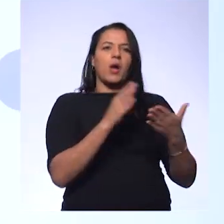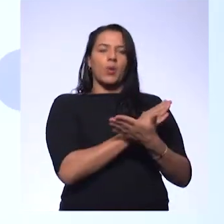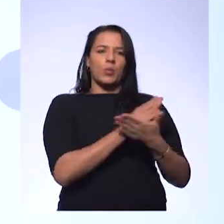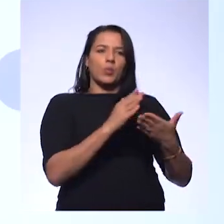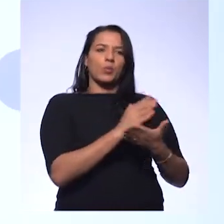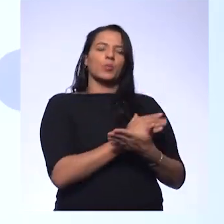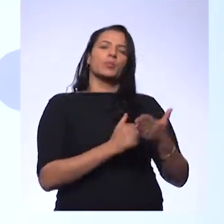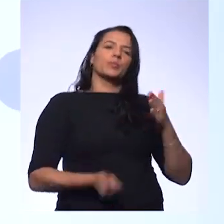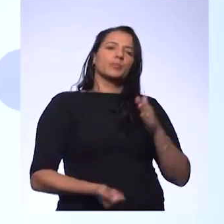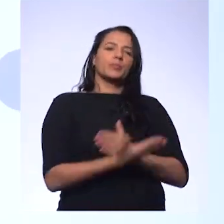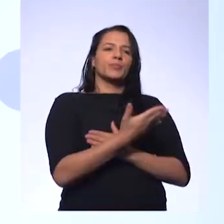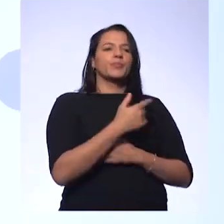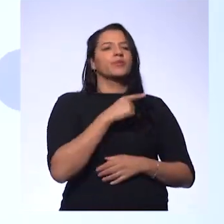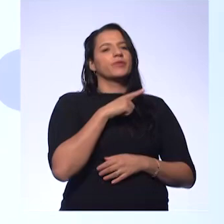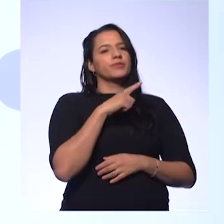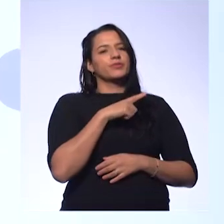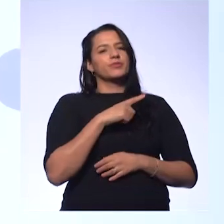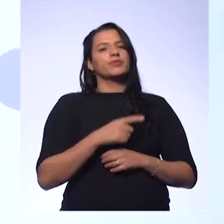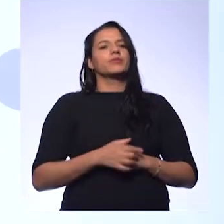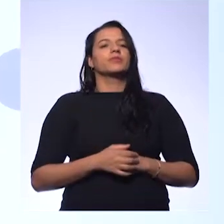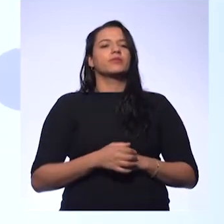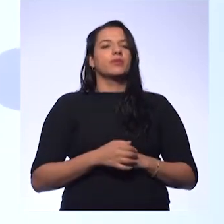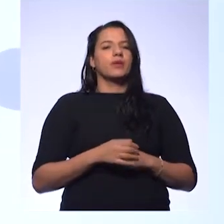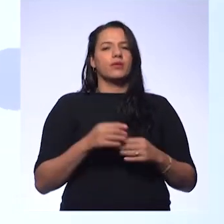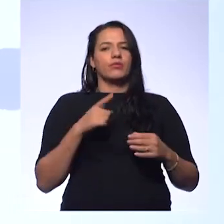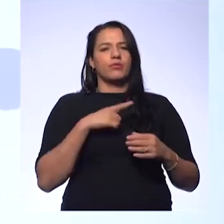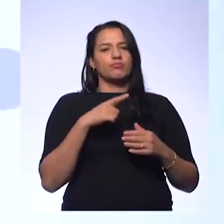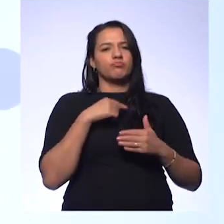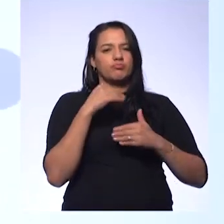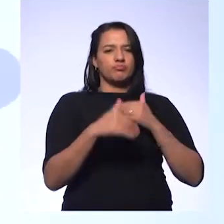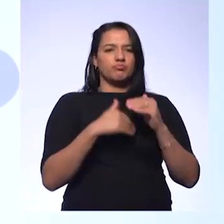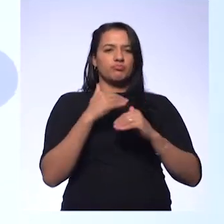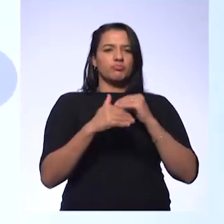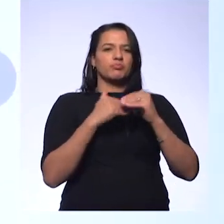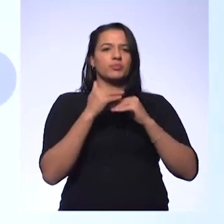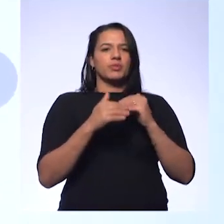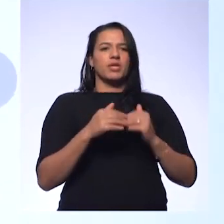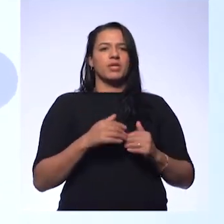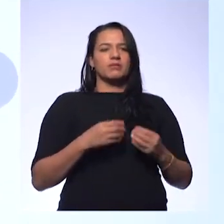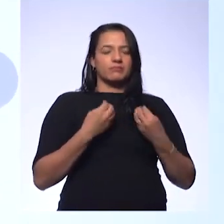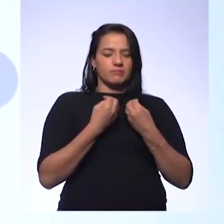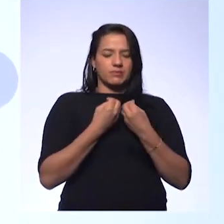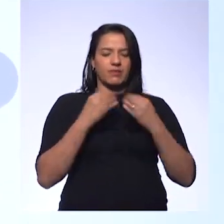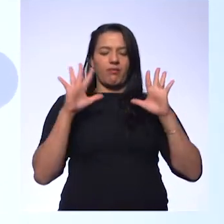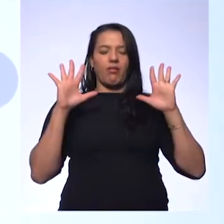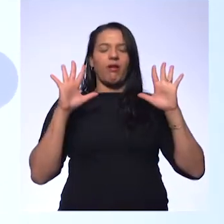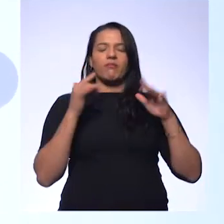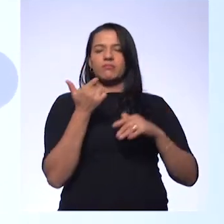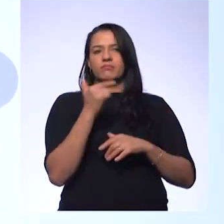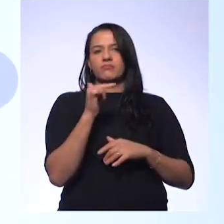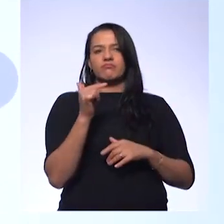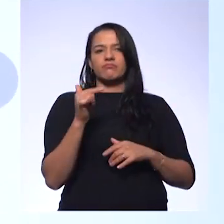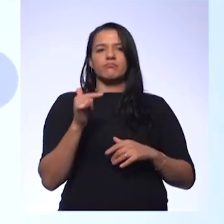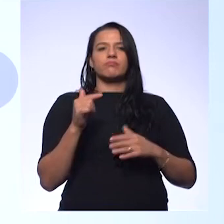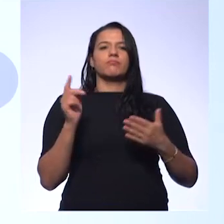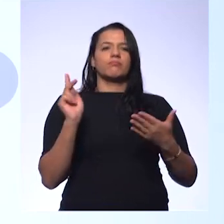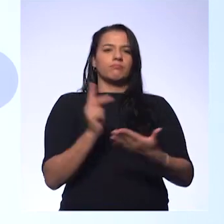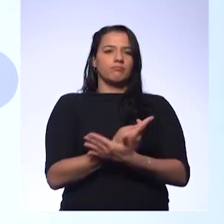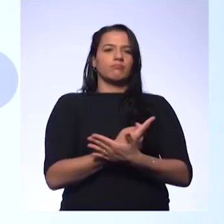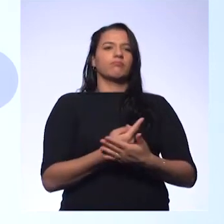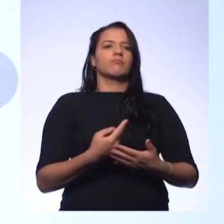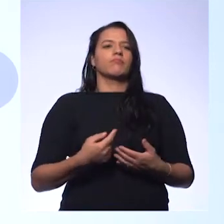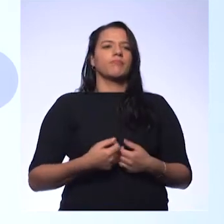fraude, né? Era um processo muito pouco transparente e muito suscetível às fraudes, e isso